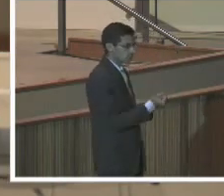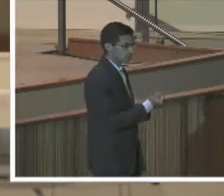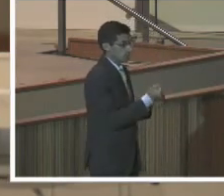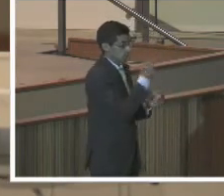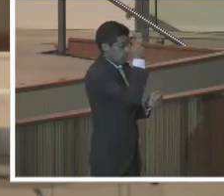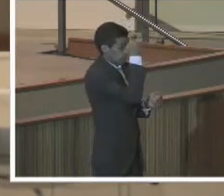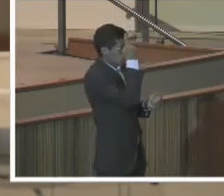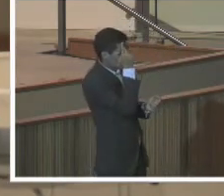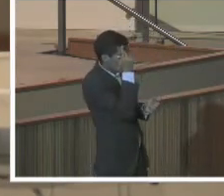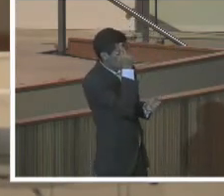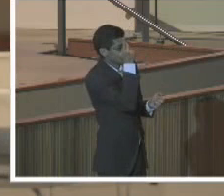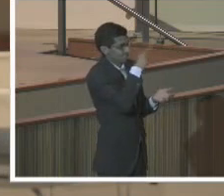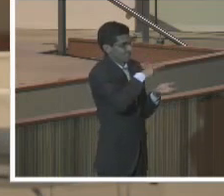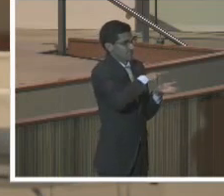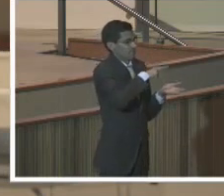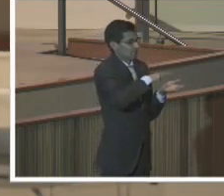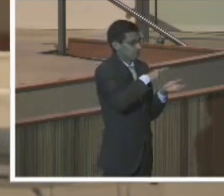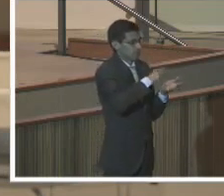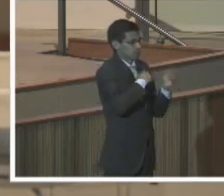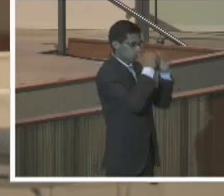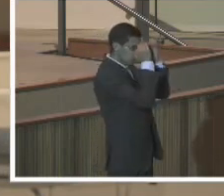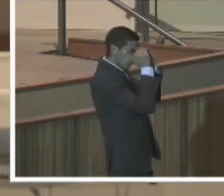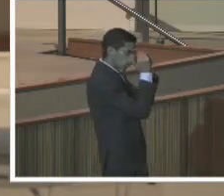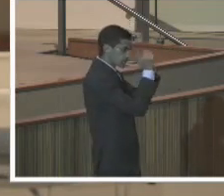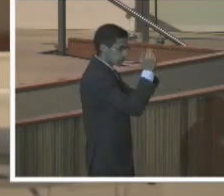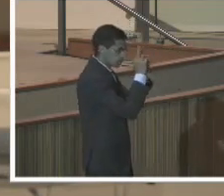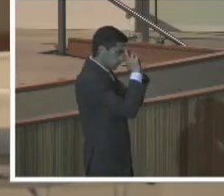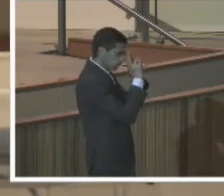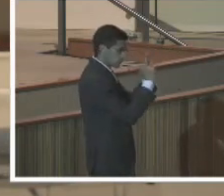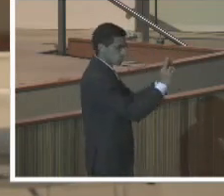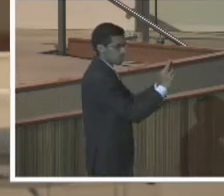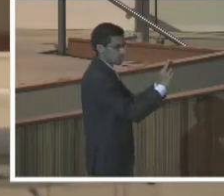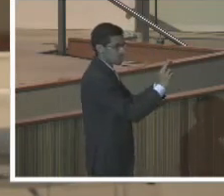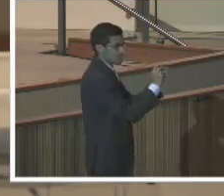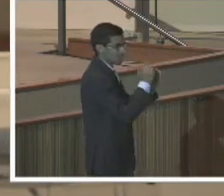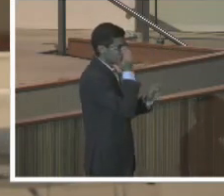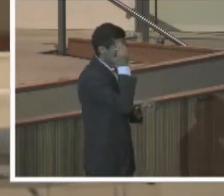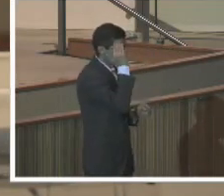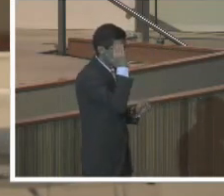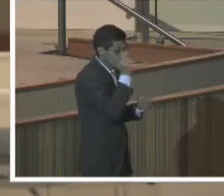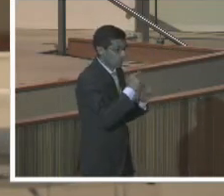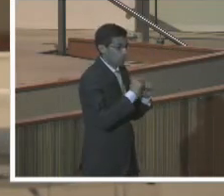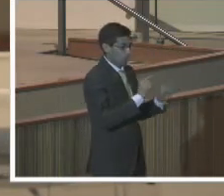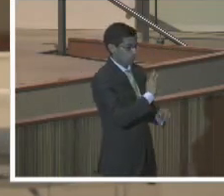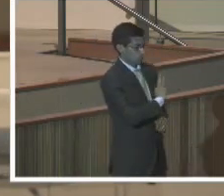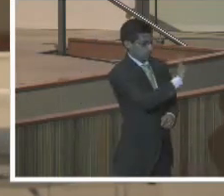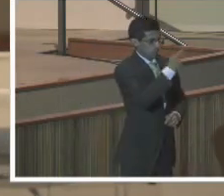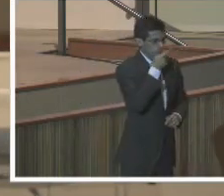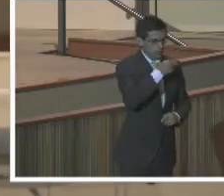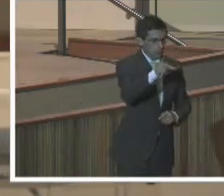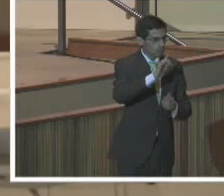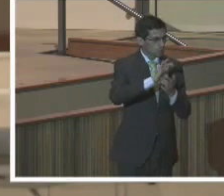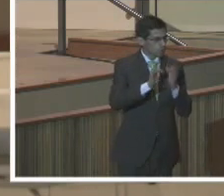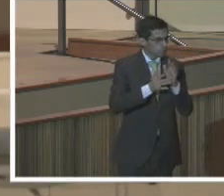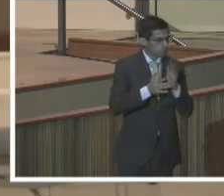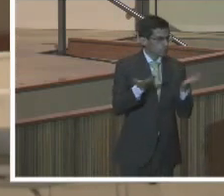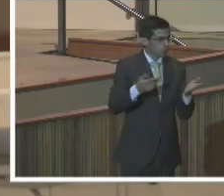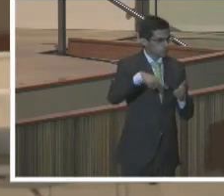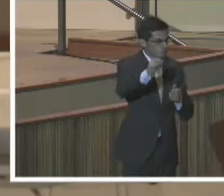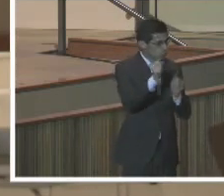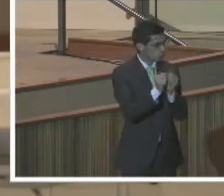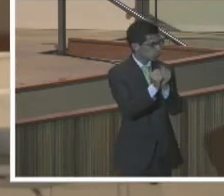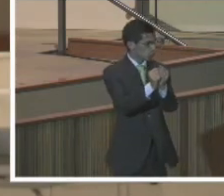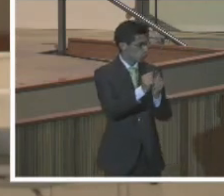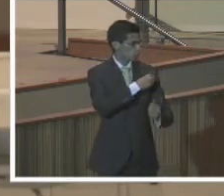pessoa, endossando aquela pessoa. E aí então ele está dizendo, está vendo? Ele vai até lá comer com eles. Lucas capítulo 5